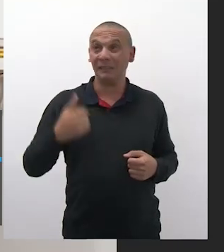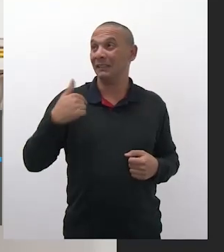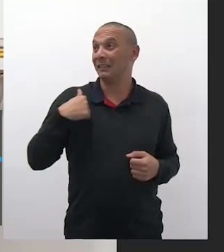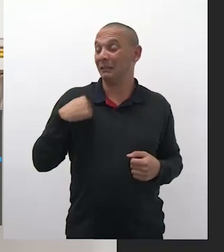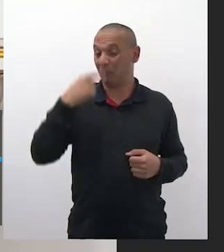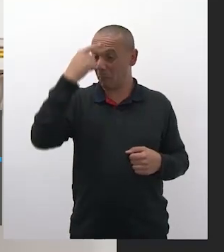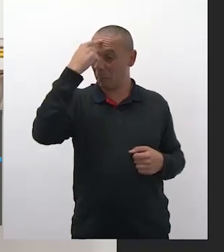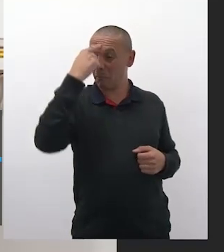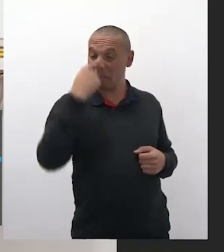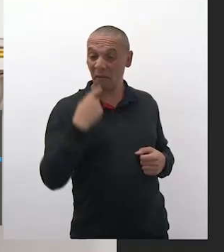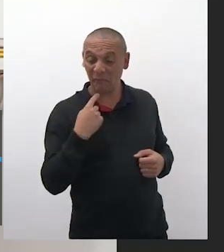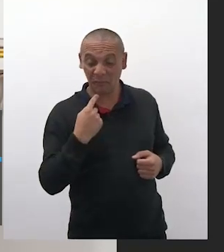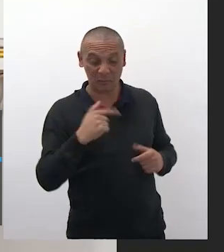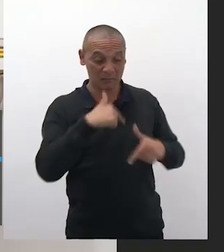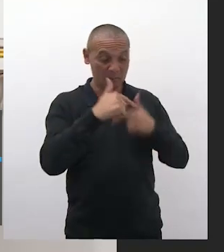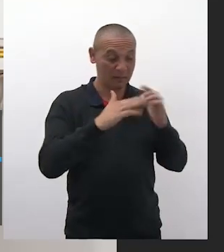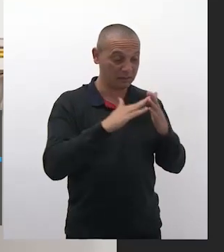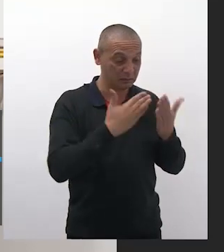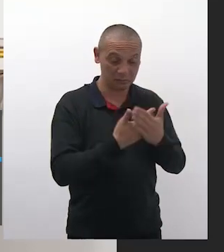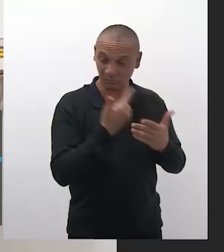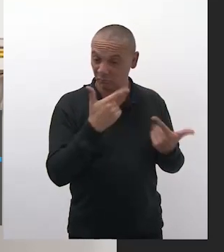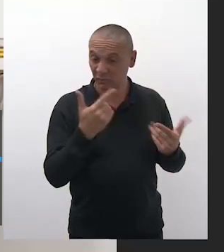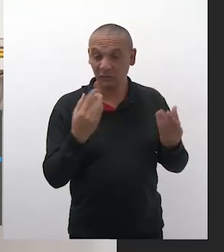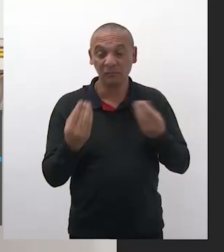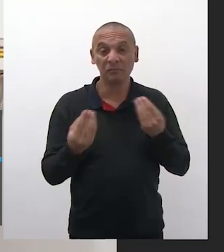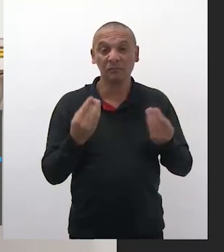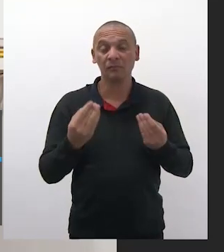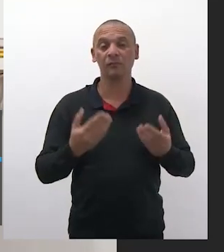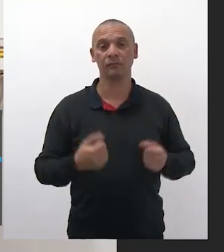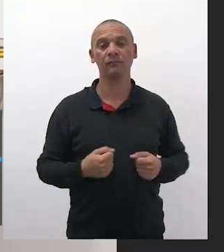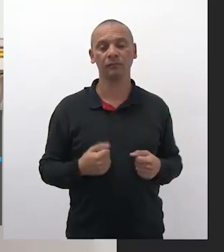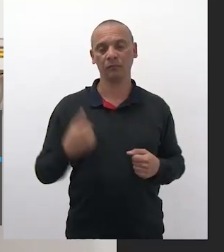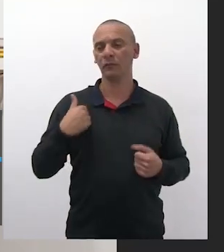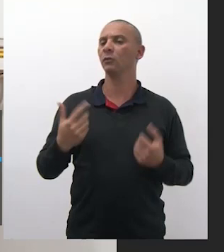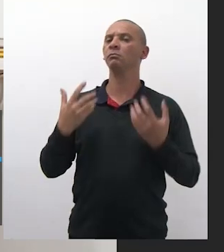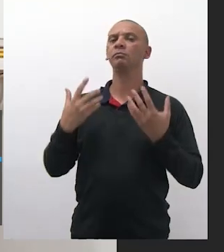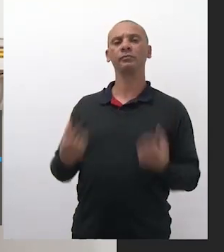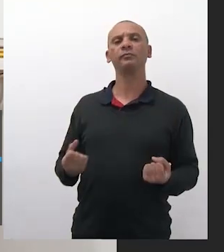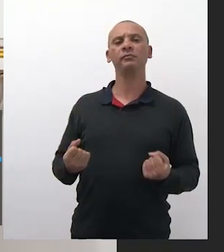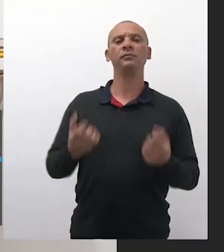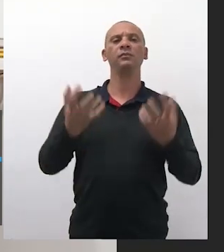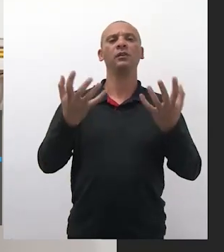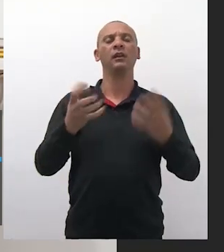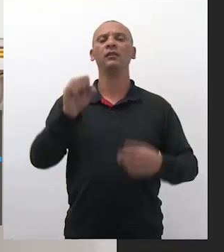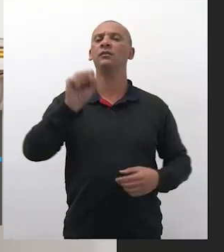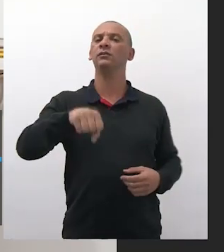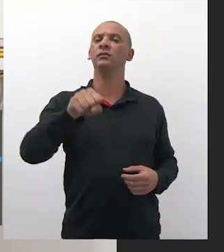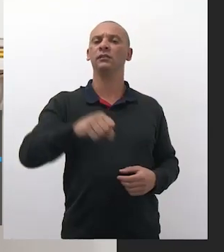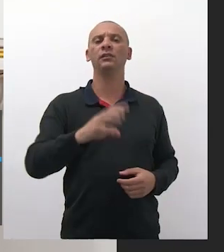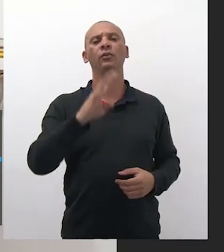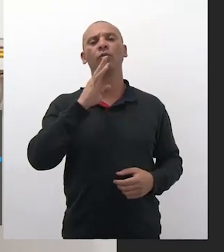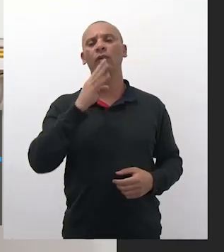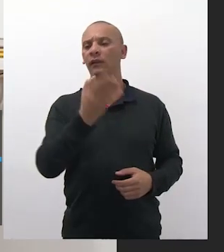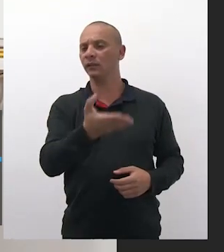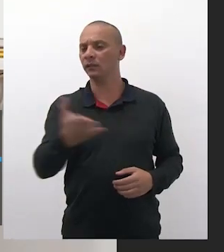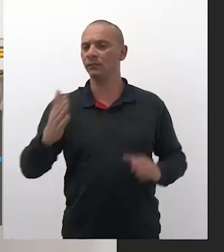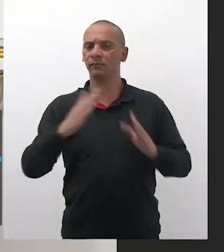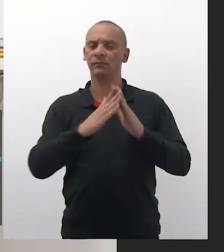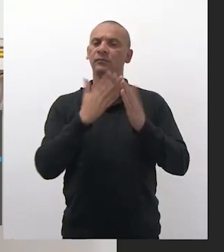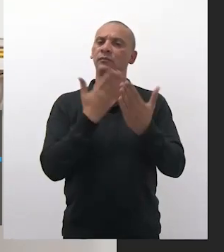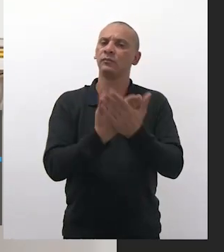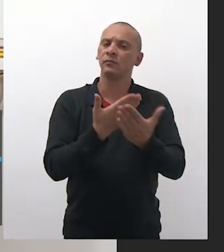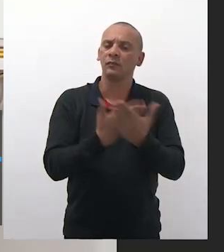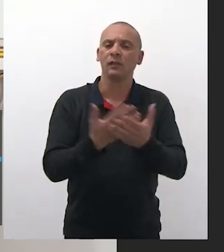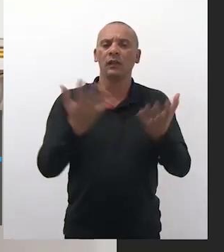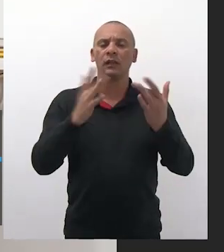o mesmo jeito para isso, né? Falei assim, não, eu quero porque eu quero conhecer a escola, eu